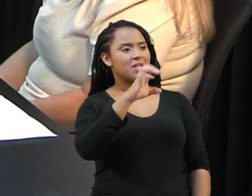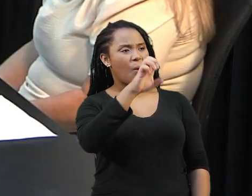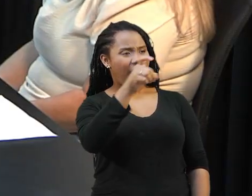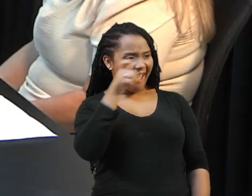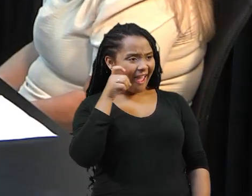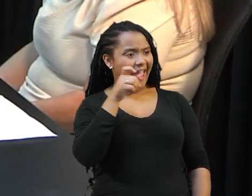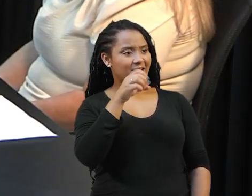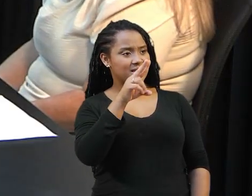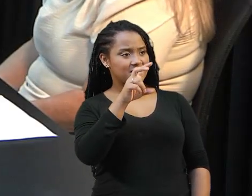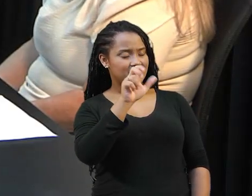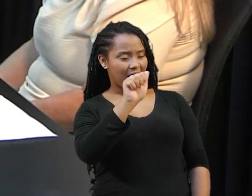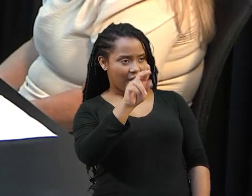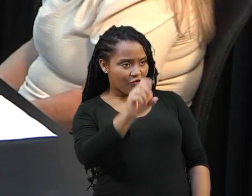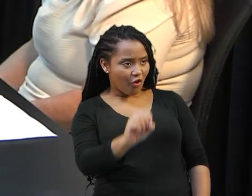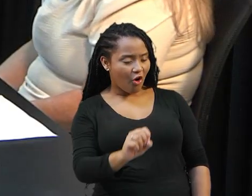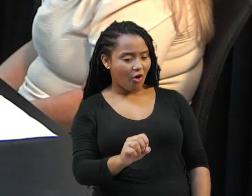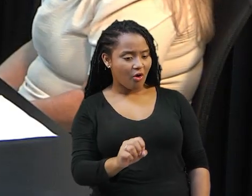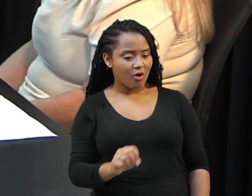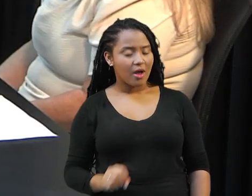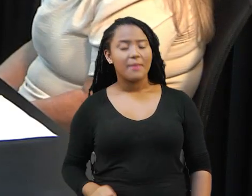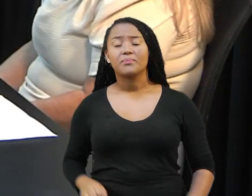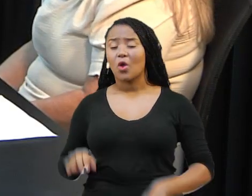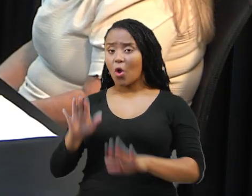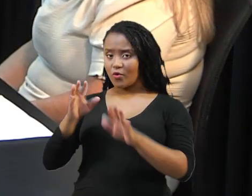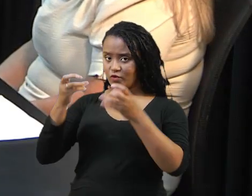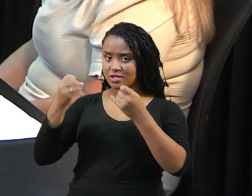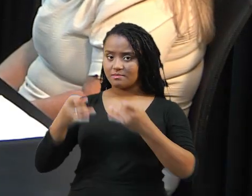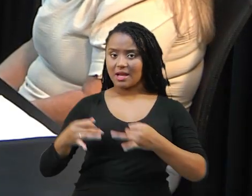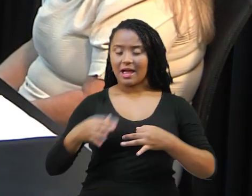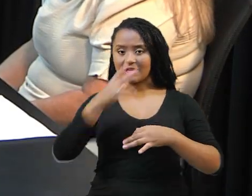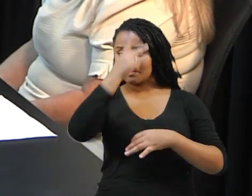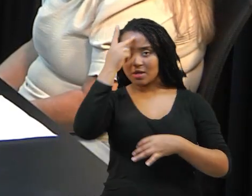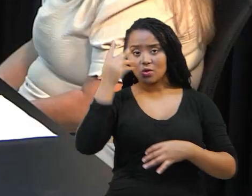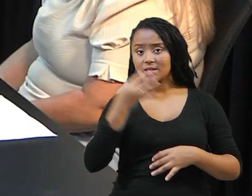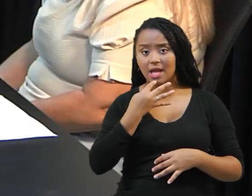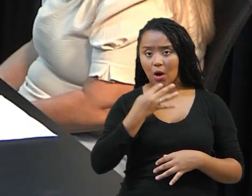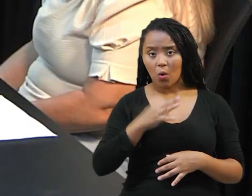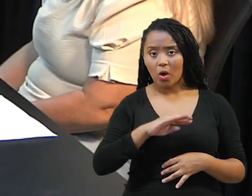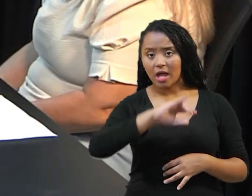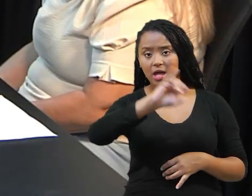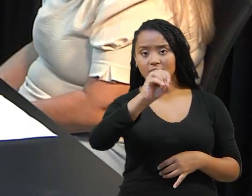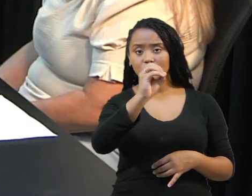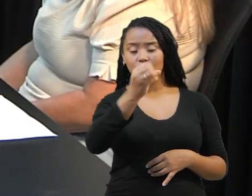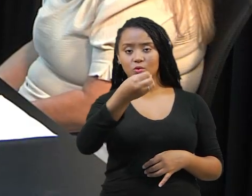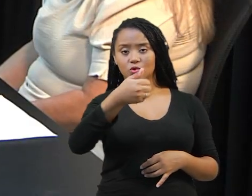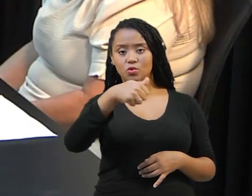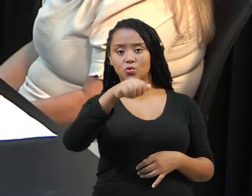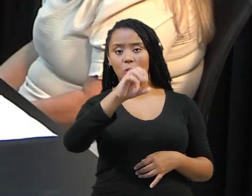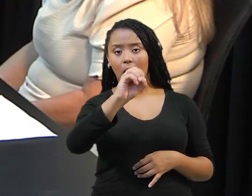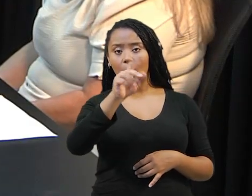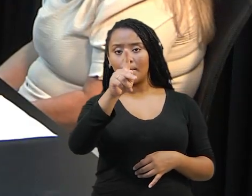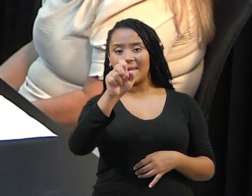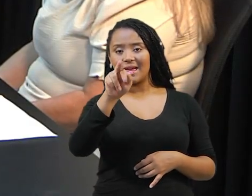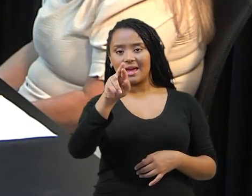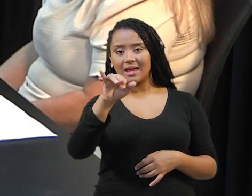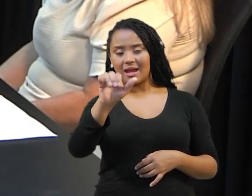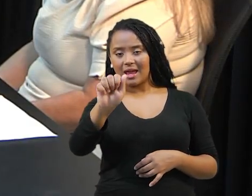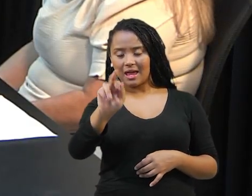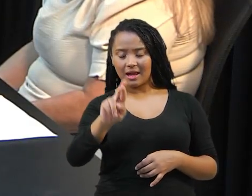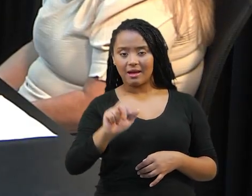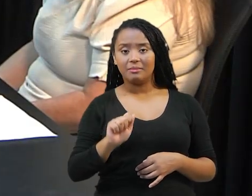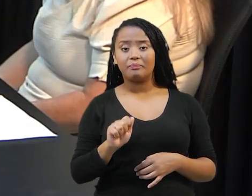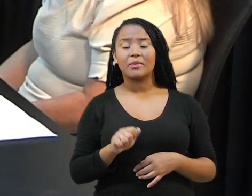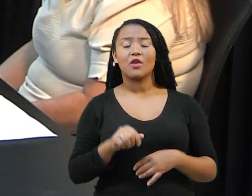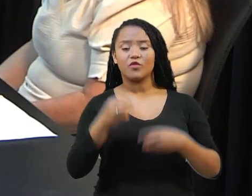O João Pereira da Rocha, gente, ele é um dos principais personagens do